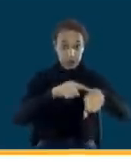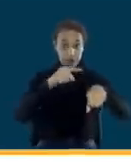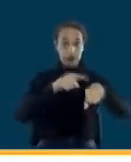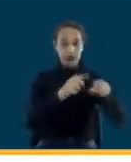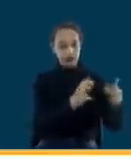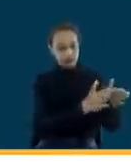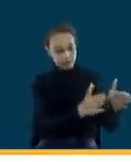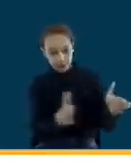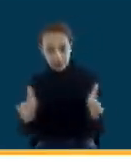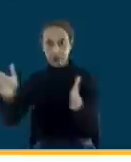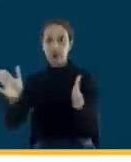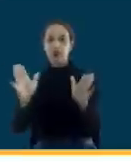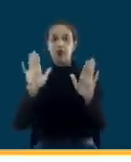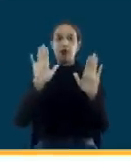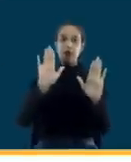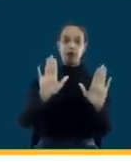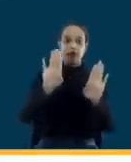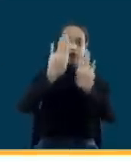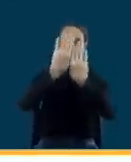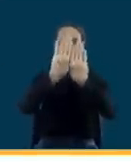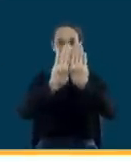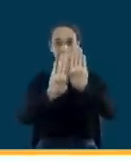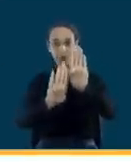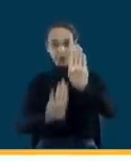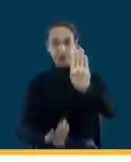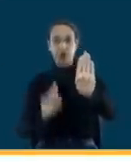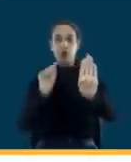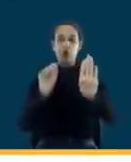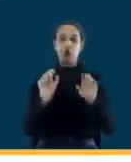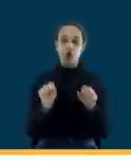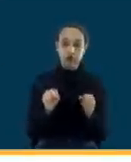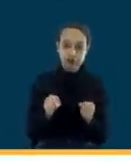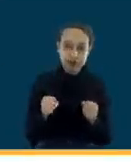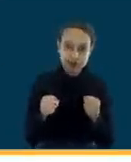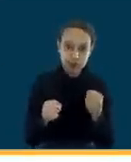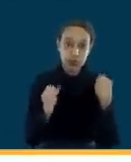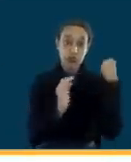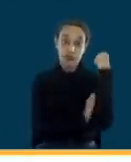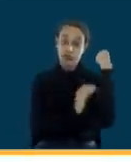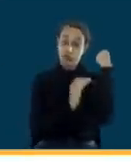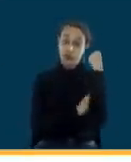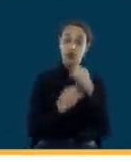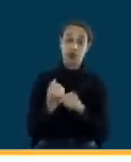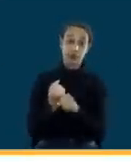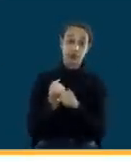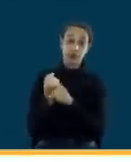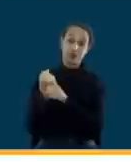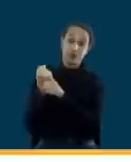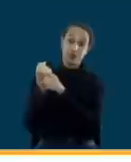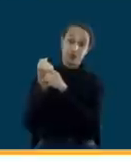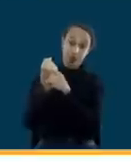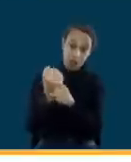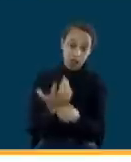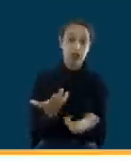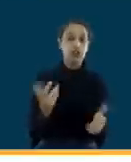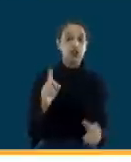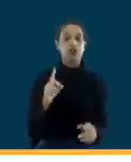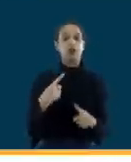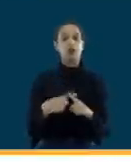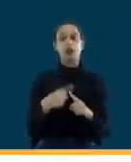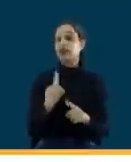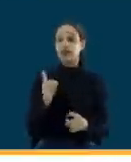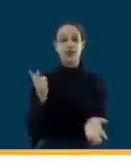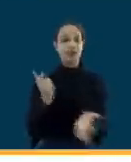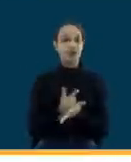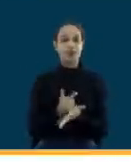perdendo um pouco de potência, de força no decorrer dos anos posteriores, porque não foi mantida